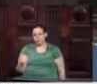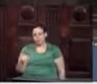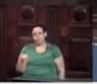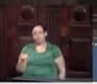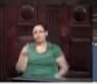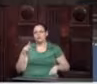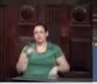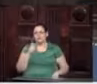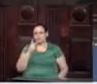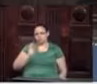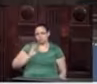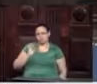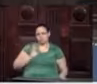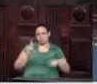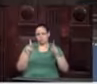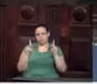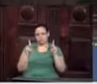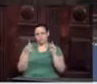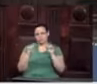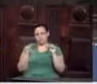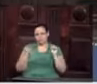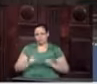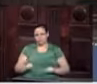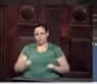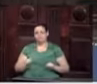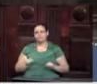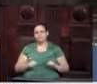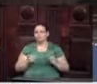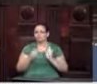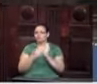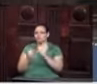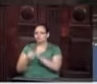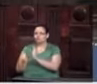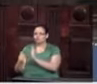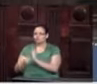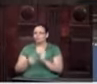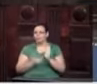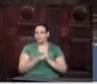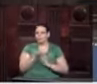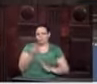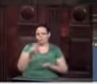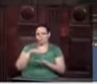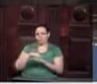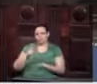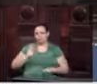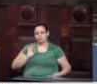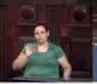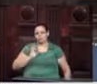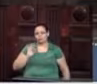retirou de vários batalhões da Polícia Militar, inclusive no interior,